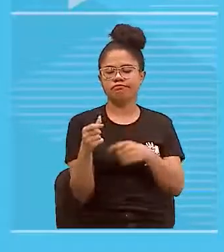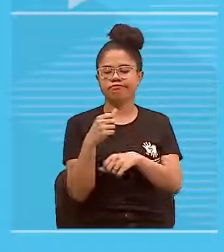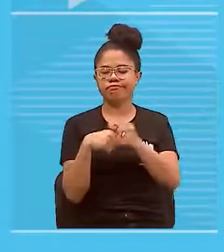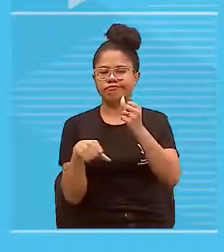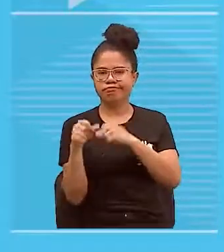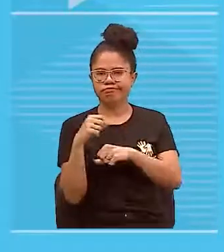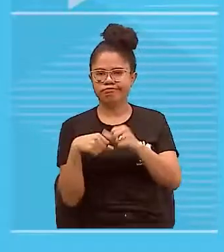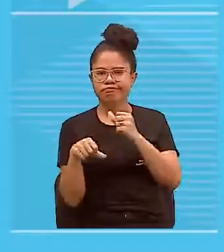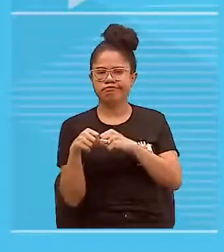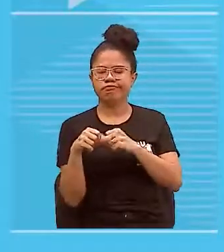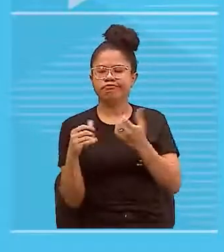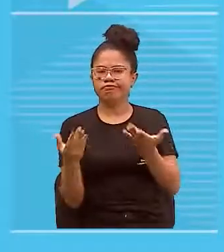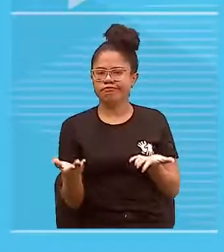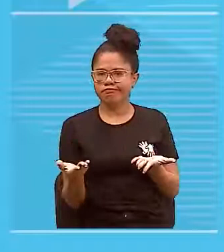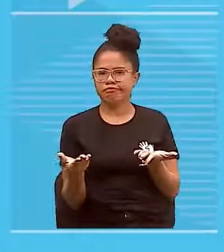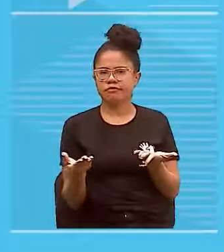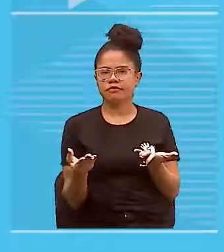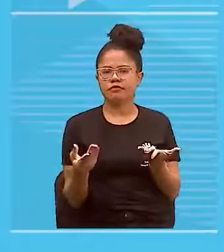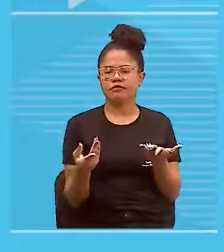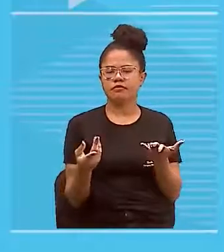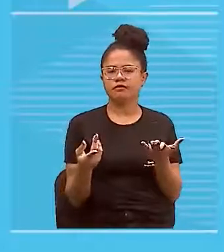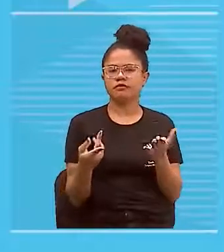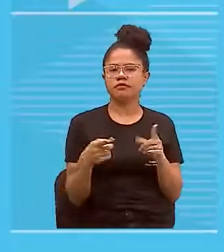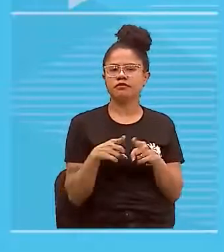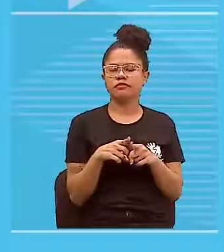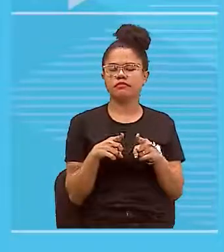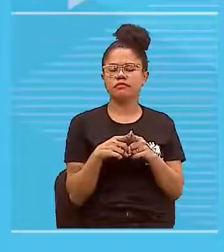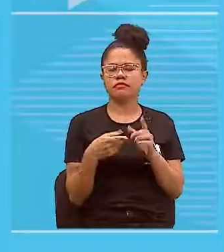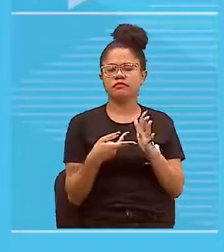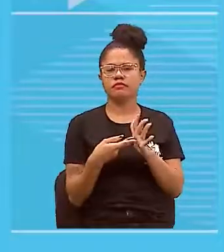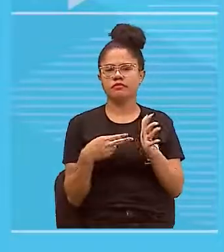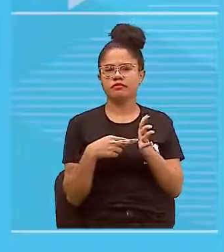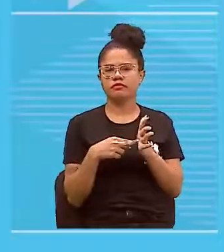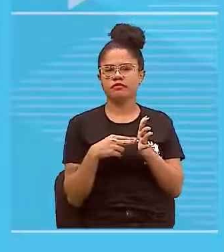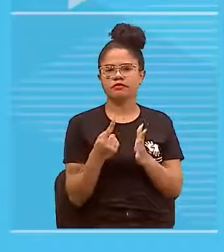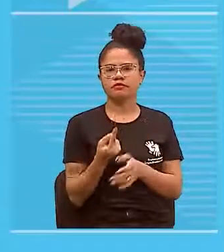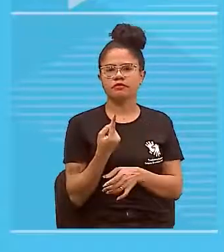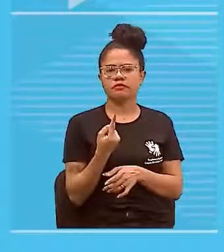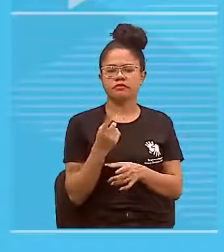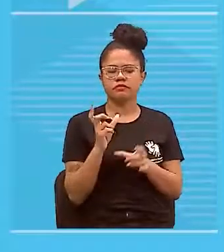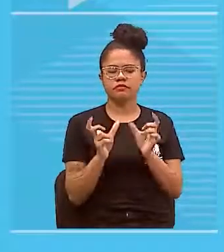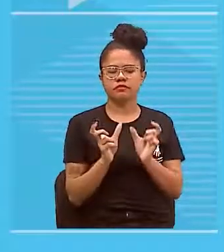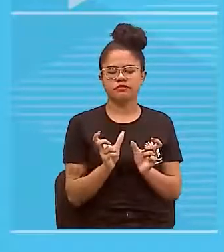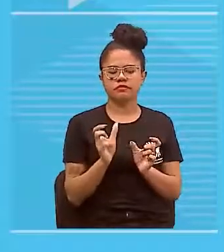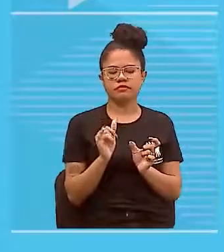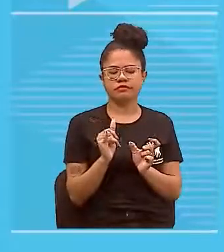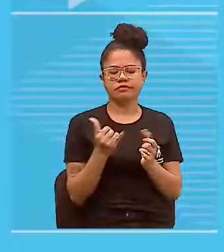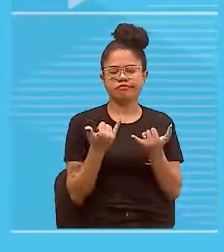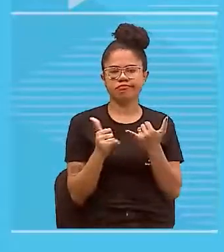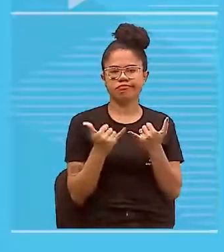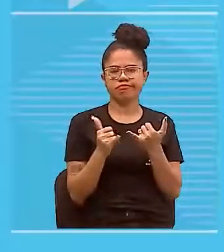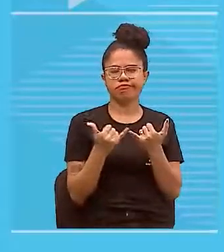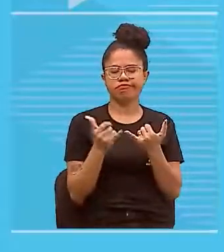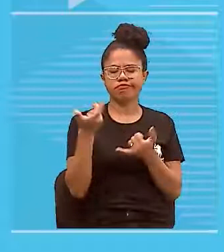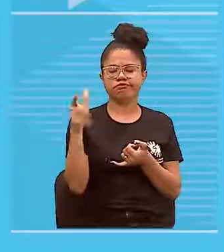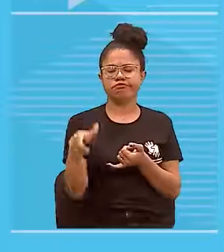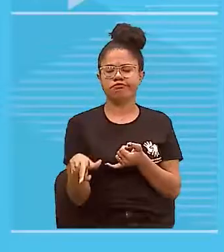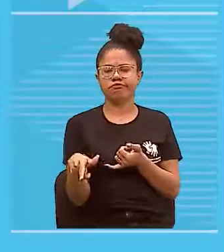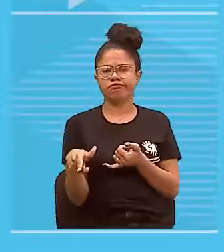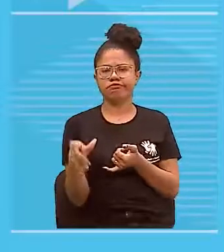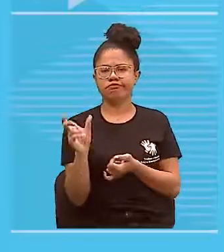né o valor semântico de uma determinada palavra se se assemelha a outra ou não